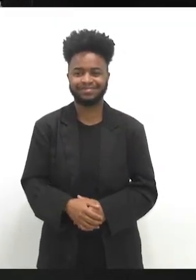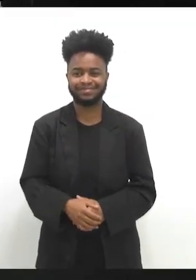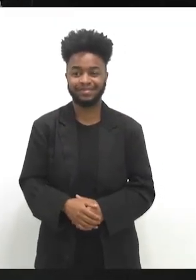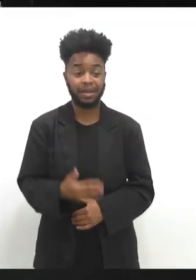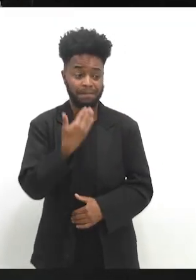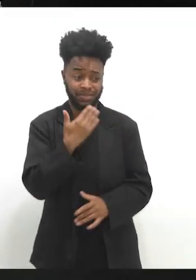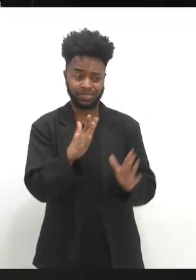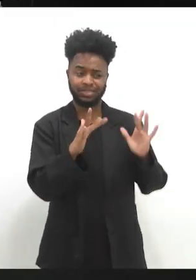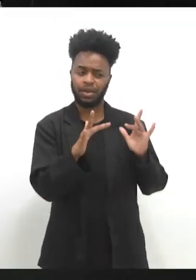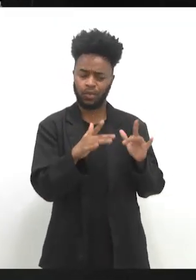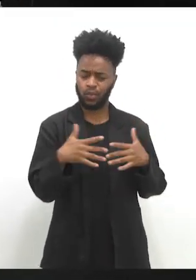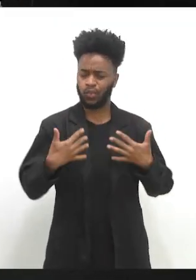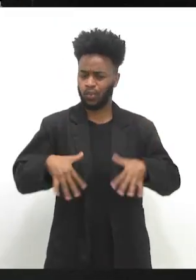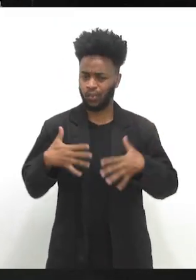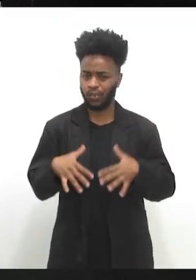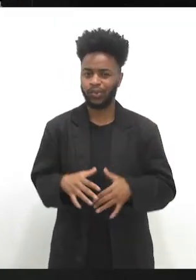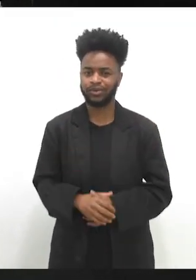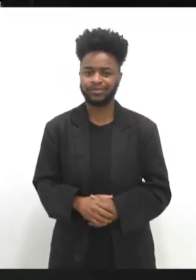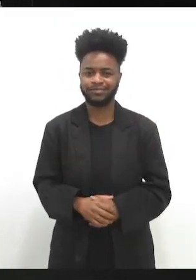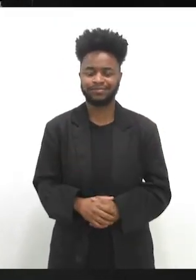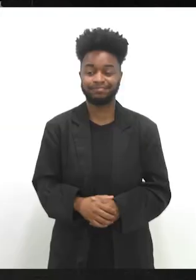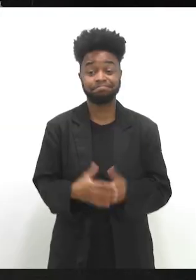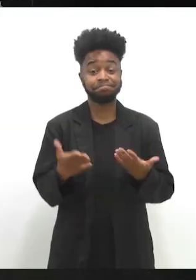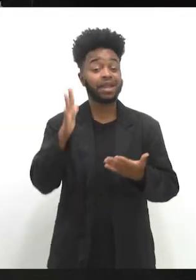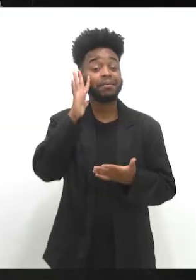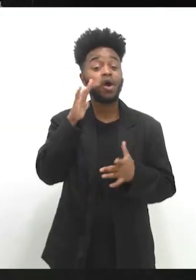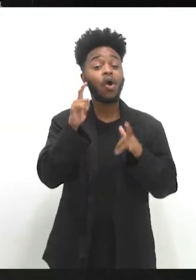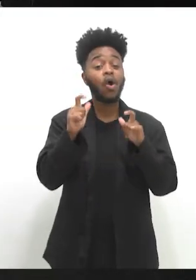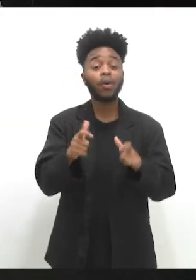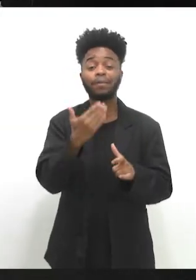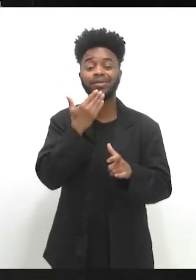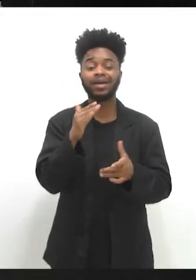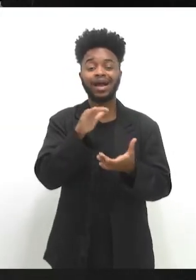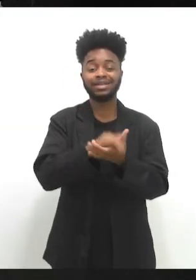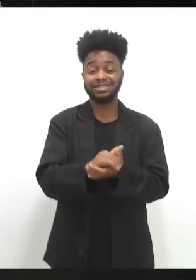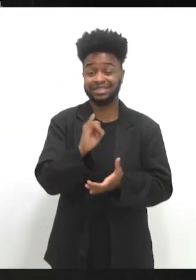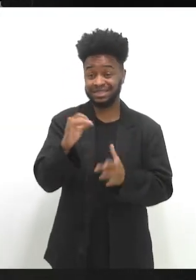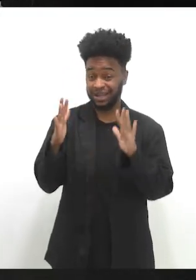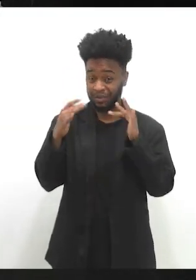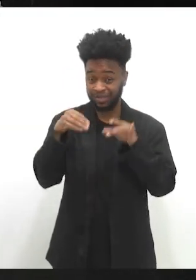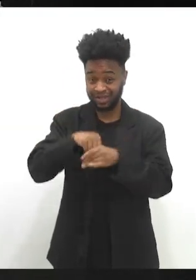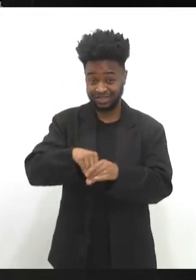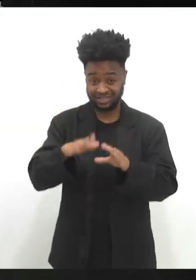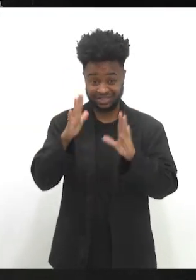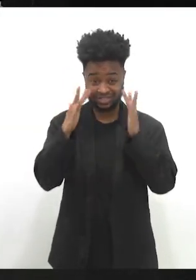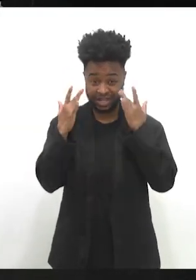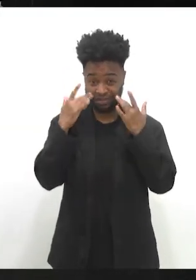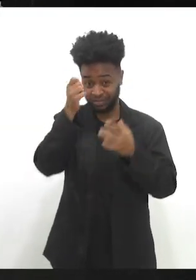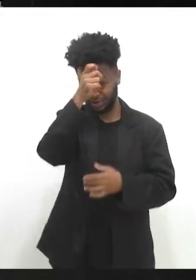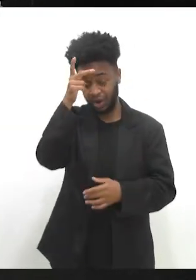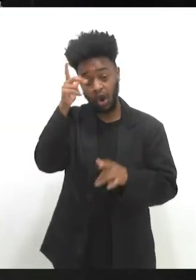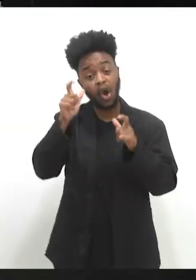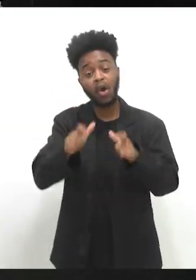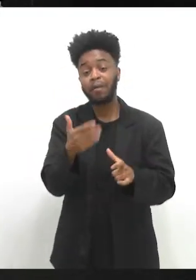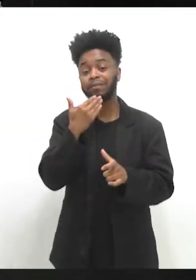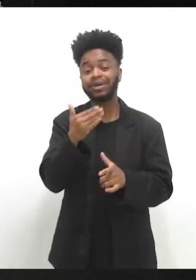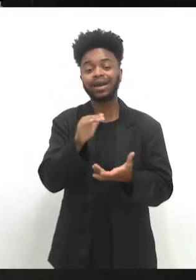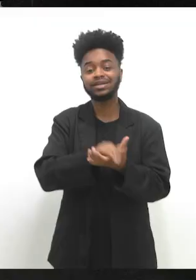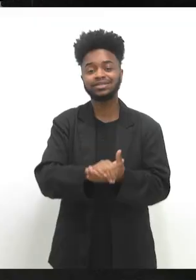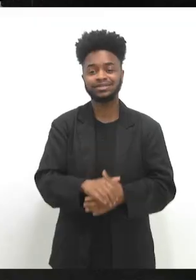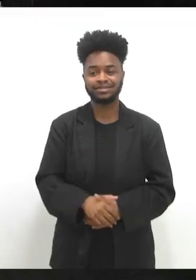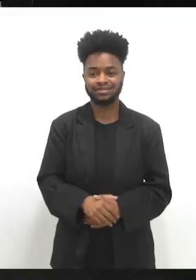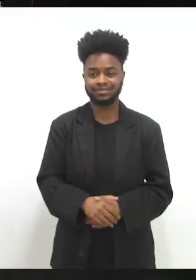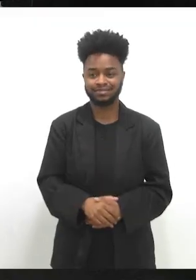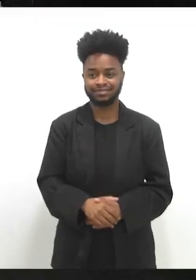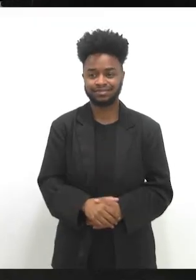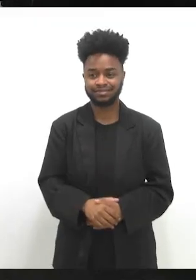Você pediu em namoro? E pedi em namoro. Vamos imaginar onde ele pediu em casamento. Se o namoro foi no Teatro Municipal, onde terá sido o